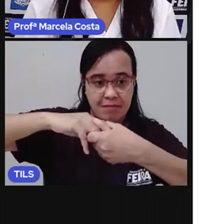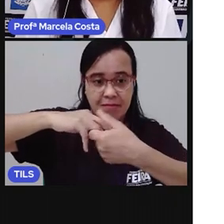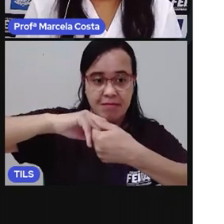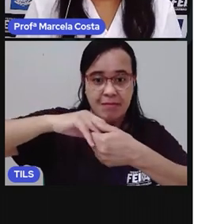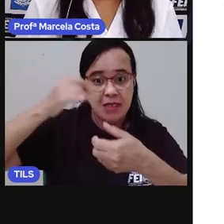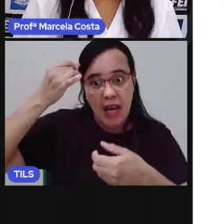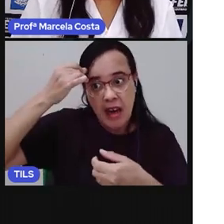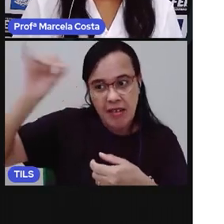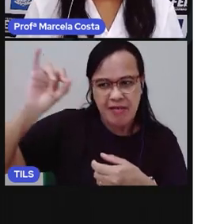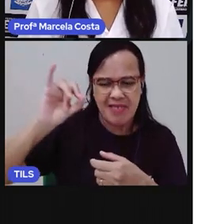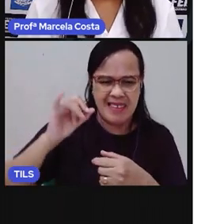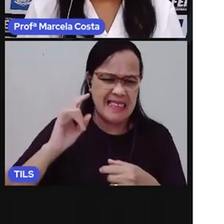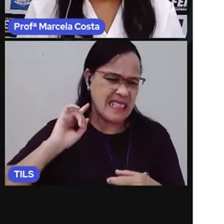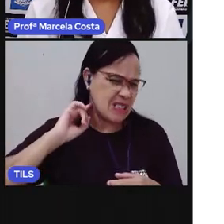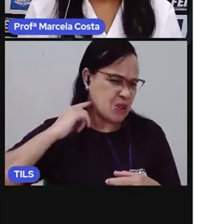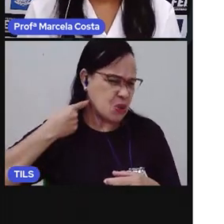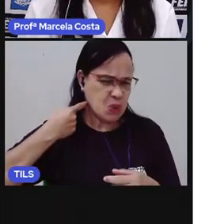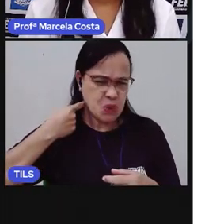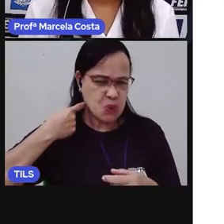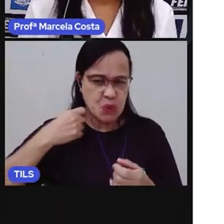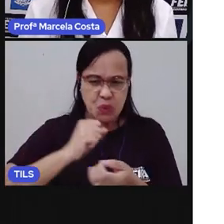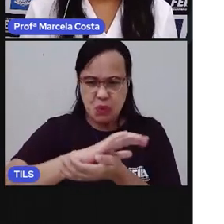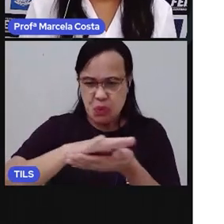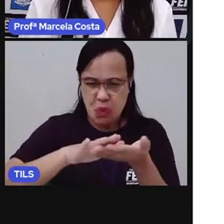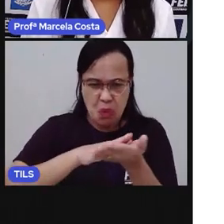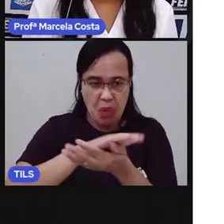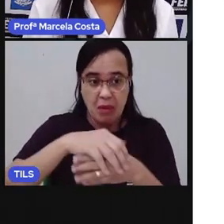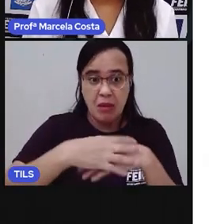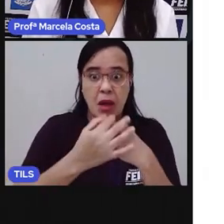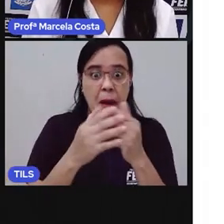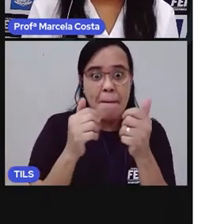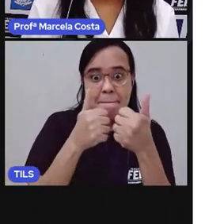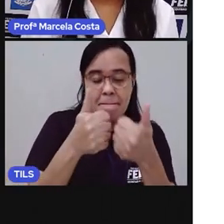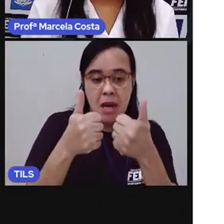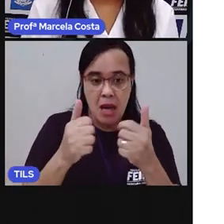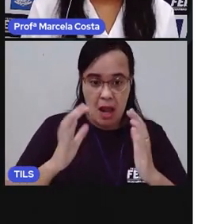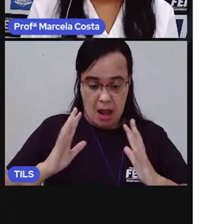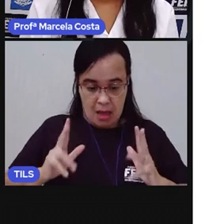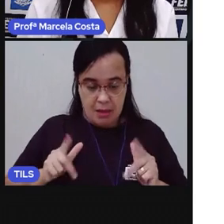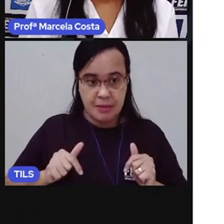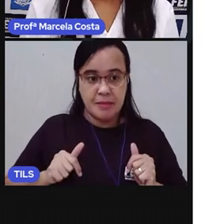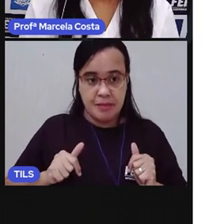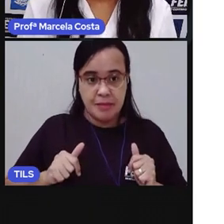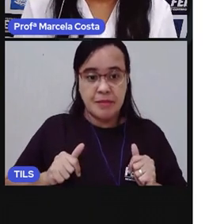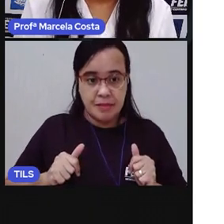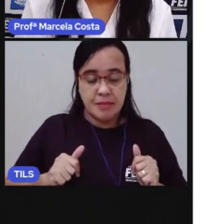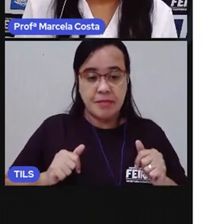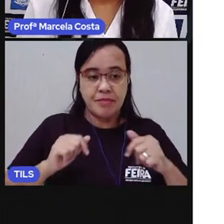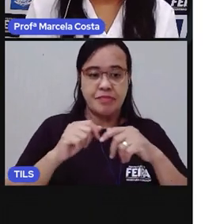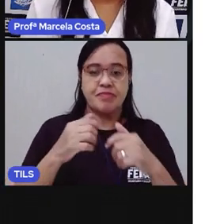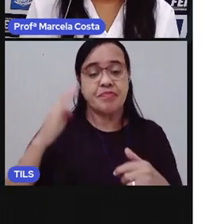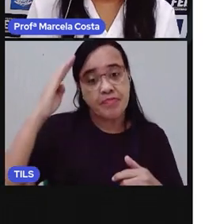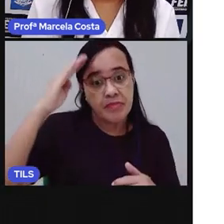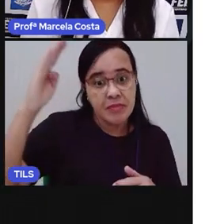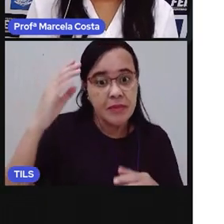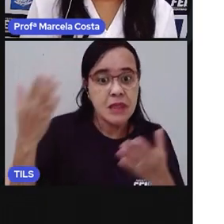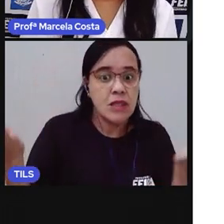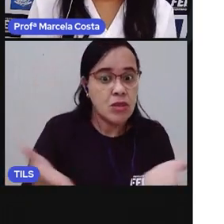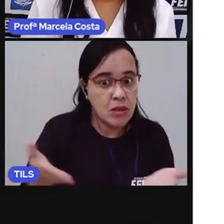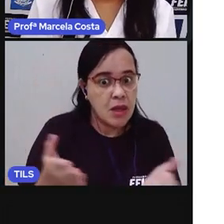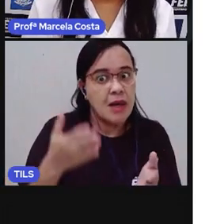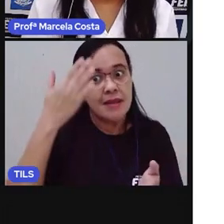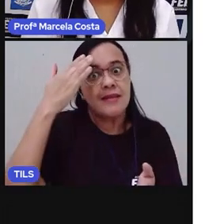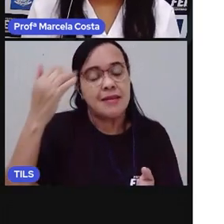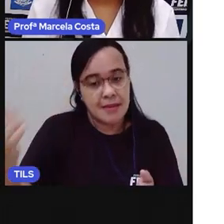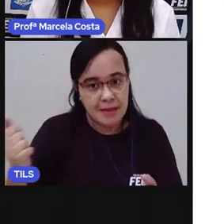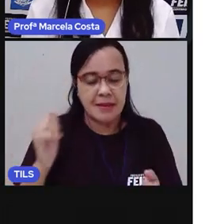toda a sujeira que tá E que pode fazer tem alguma doença Principalmente nesse momento